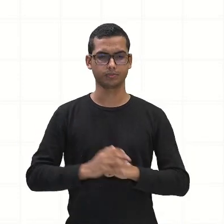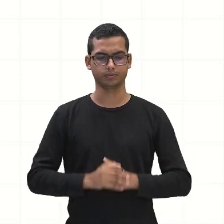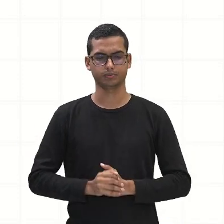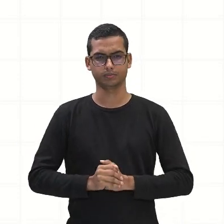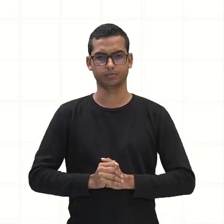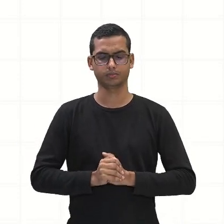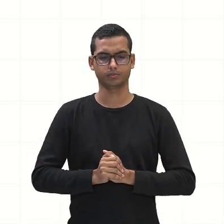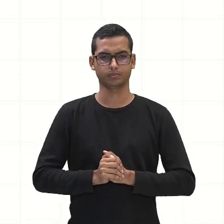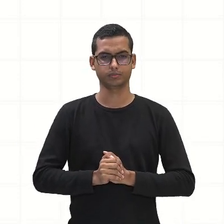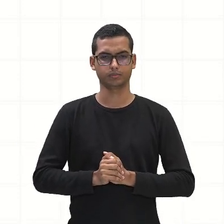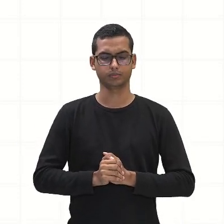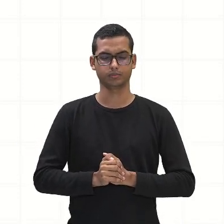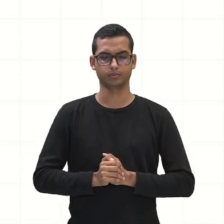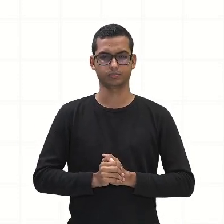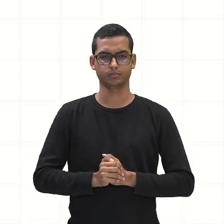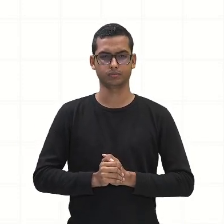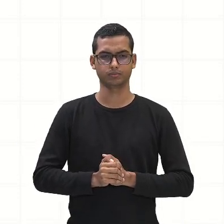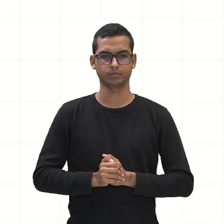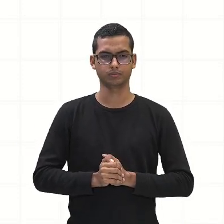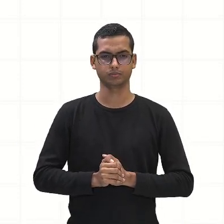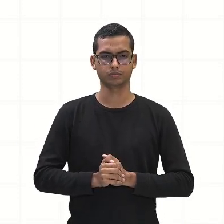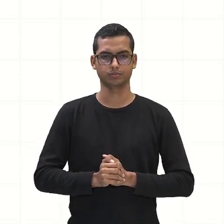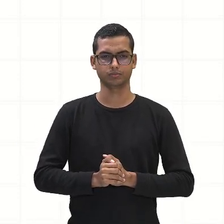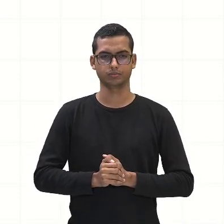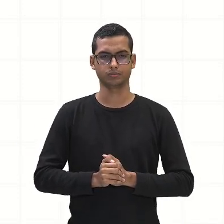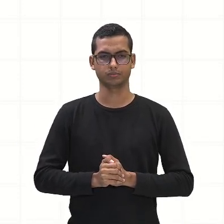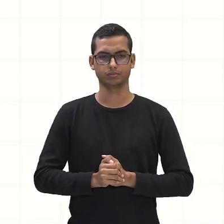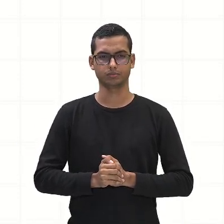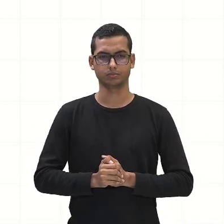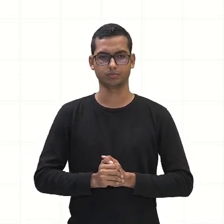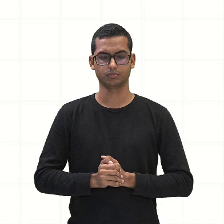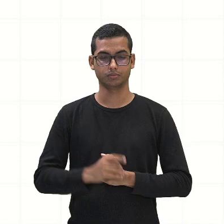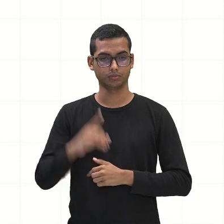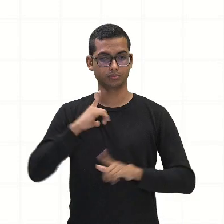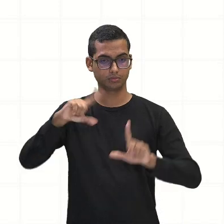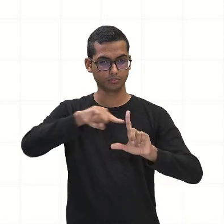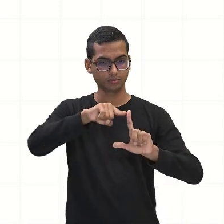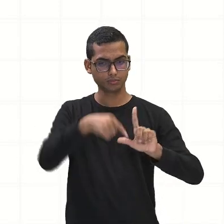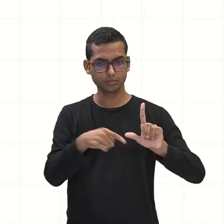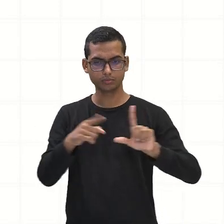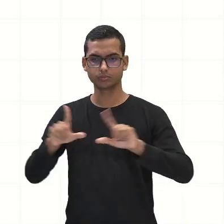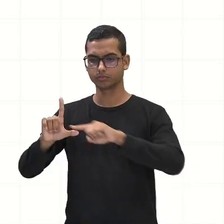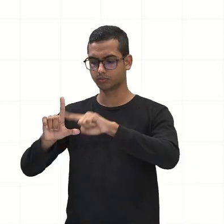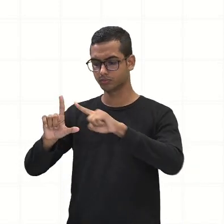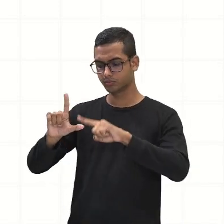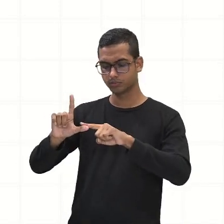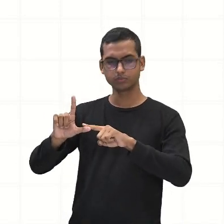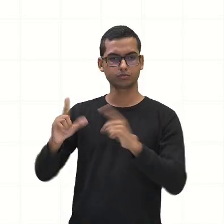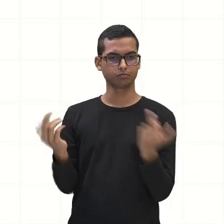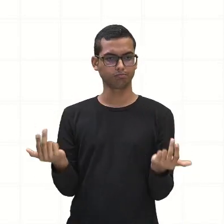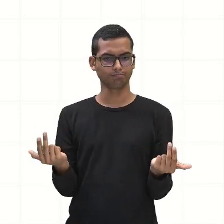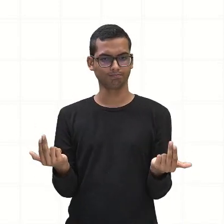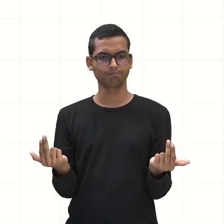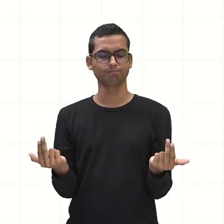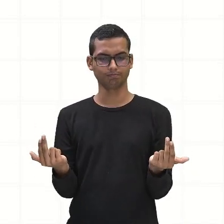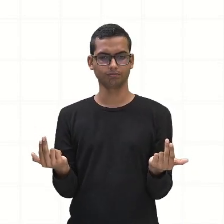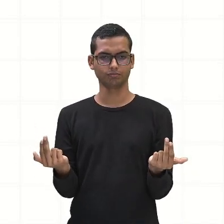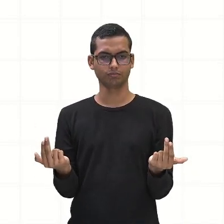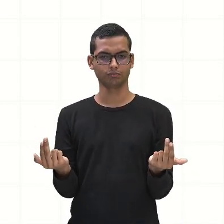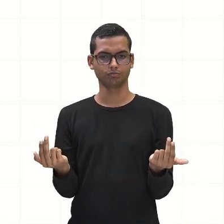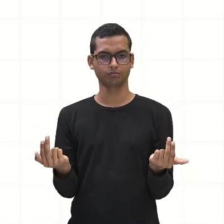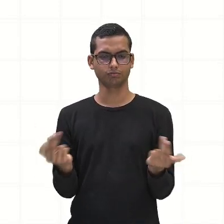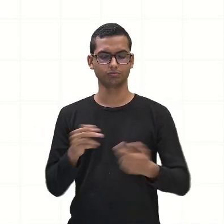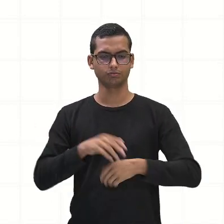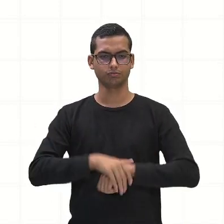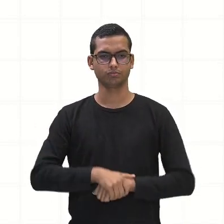tem alguns casos. O primeiro caso é quando eu tenho ângulos. Se eu tenho ângulos iguais, 2 ângulos iguais, o